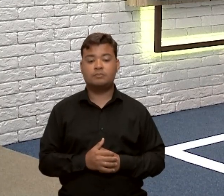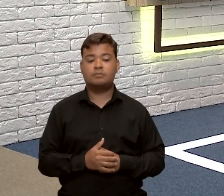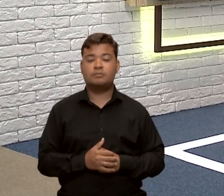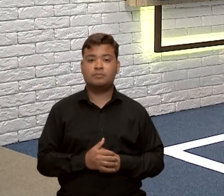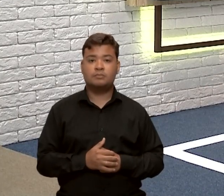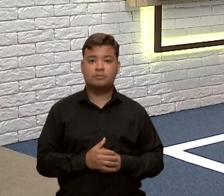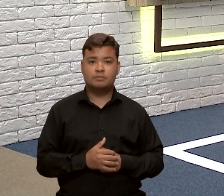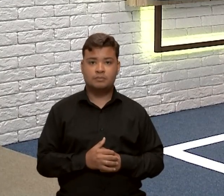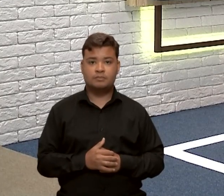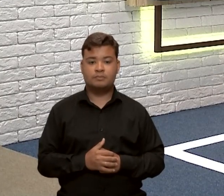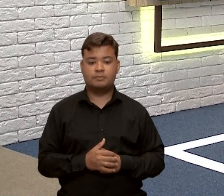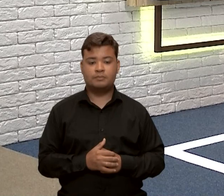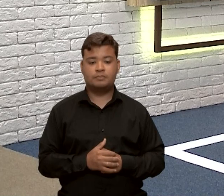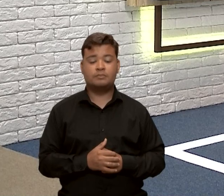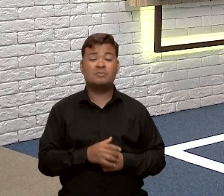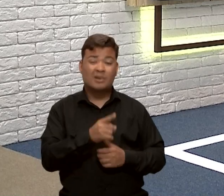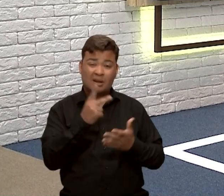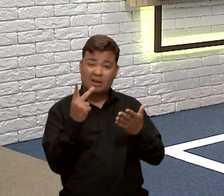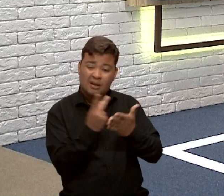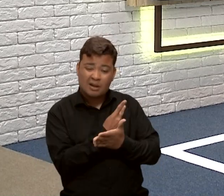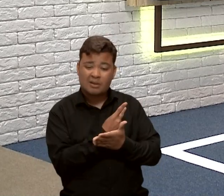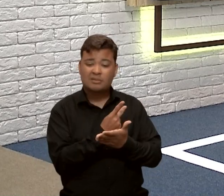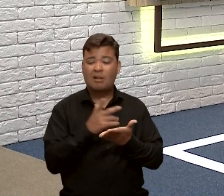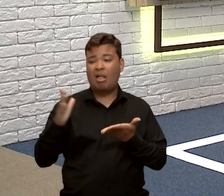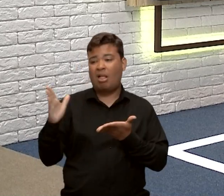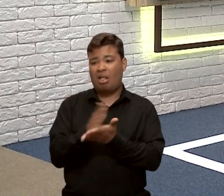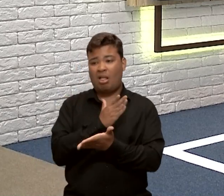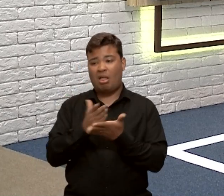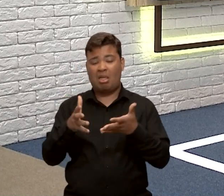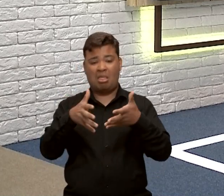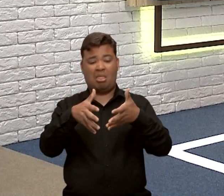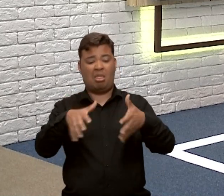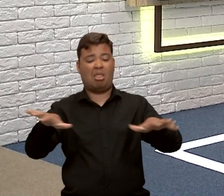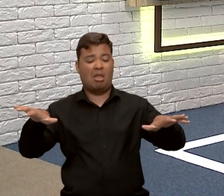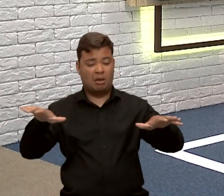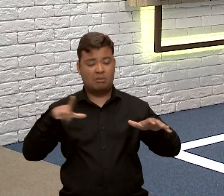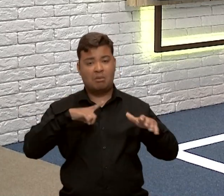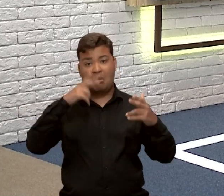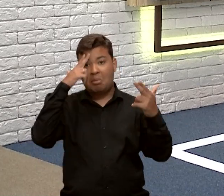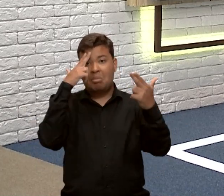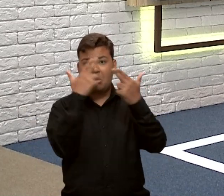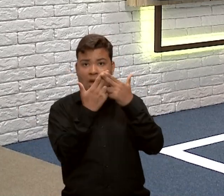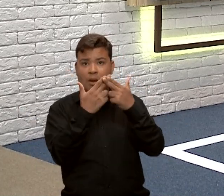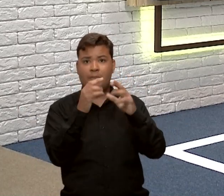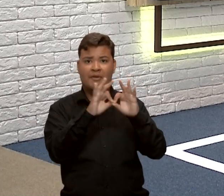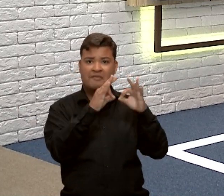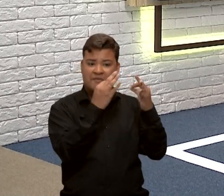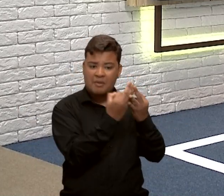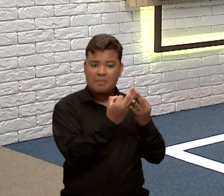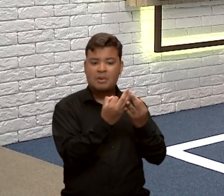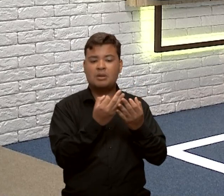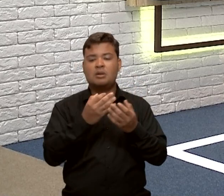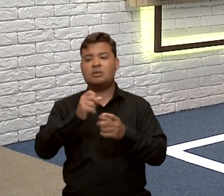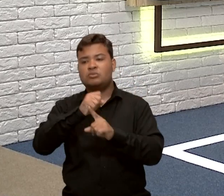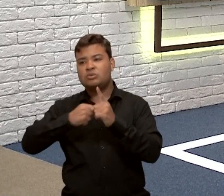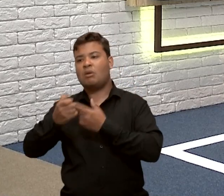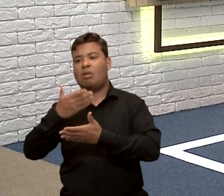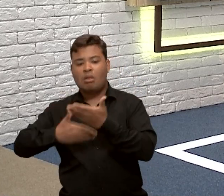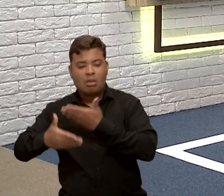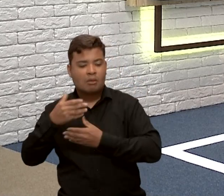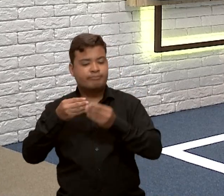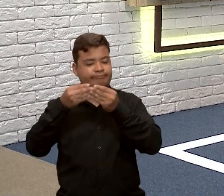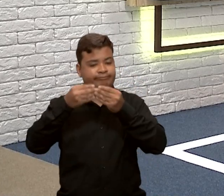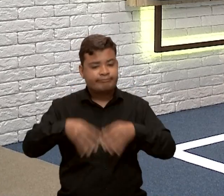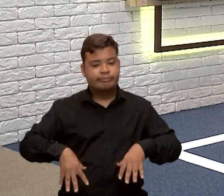isolam, causando traumas, isolam da família, isolam da possibilidade de sociabilidade com outras pessoas, como a